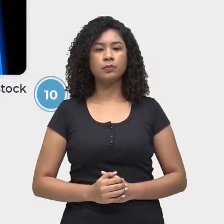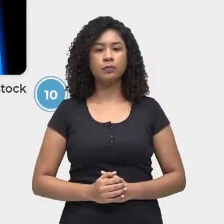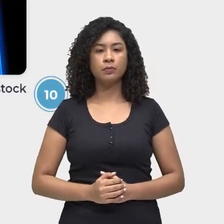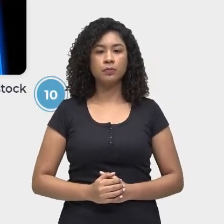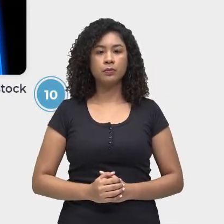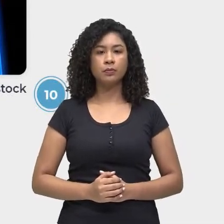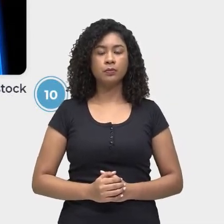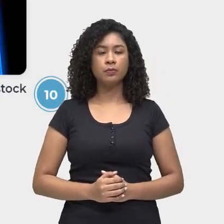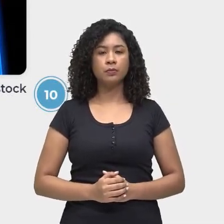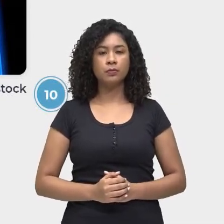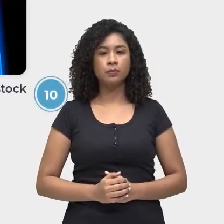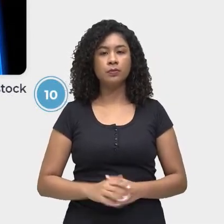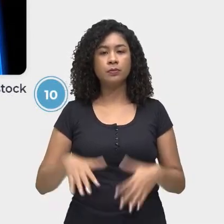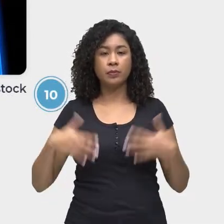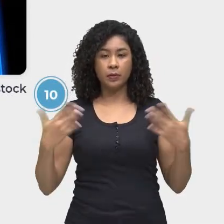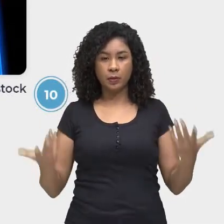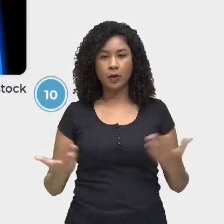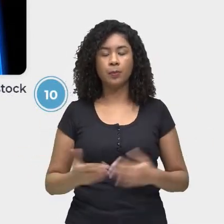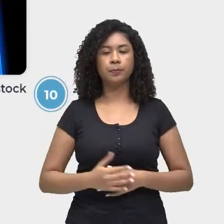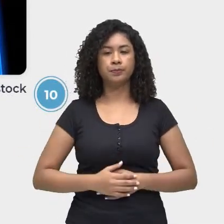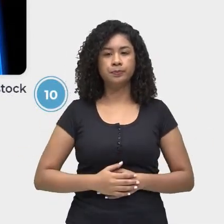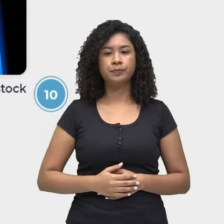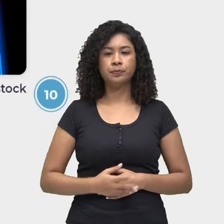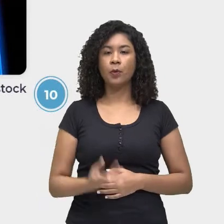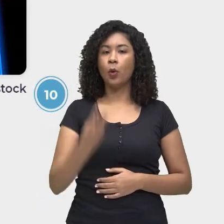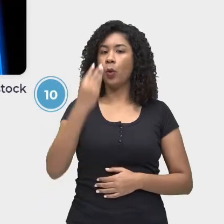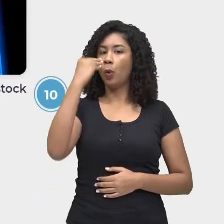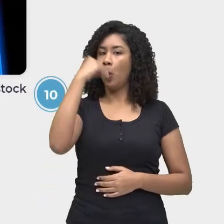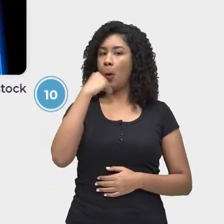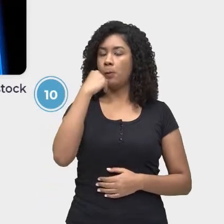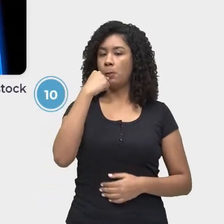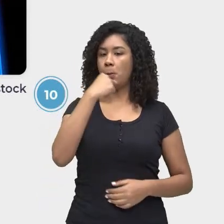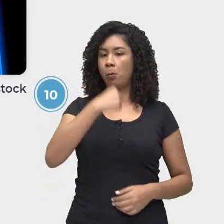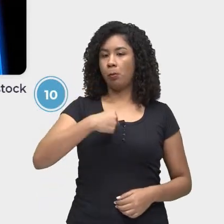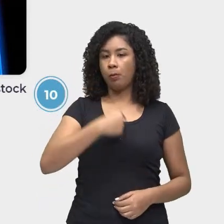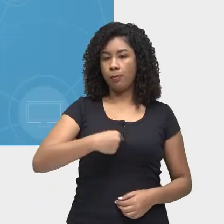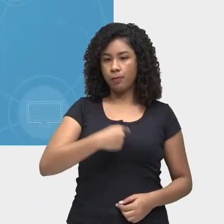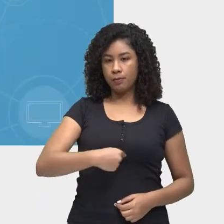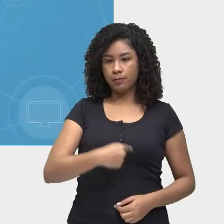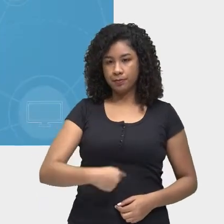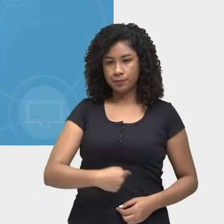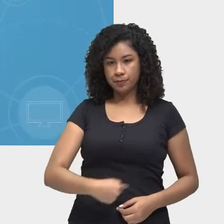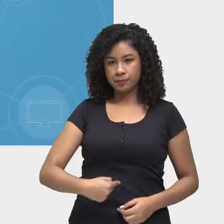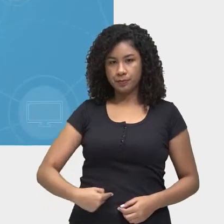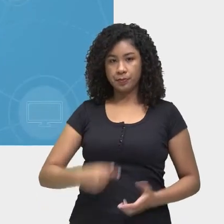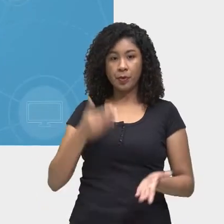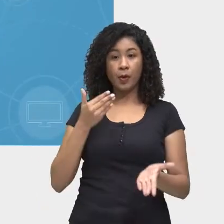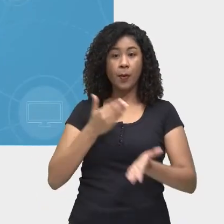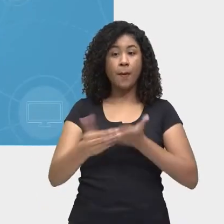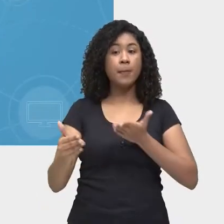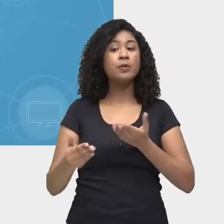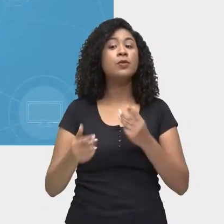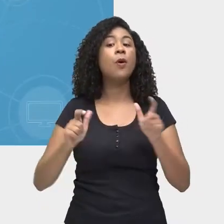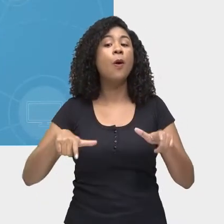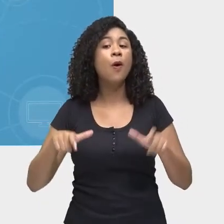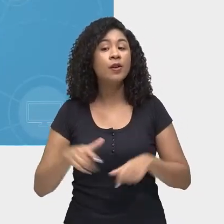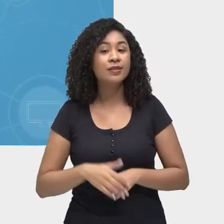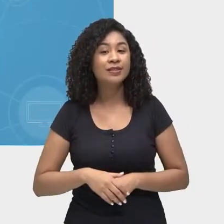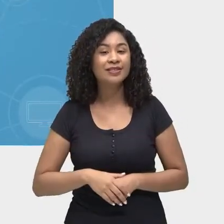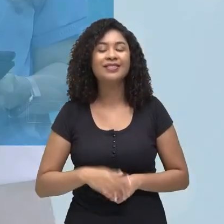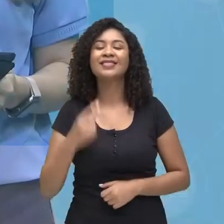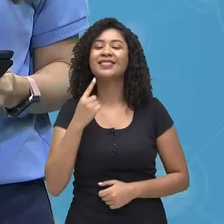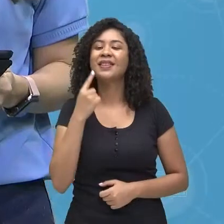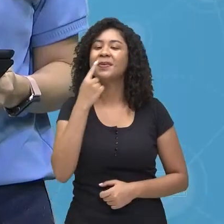Então, o nosso sistema digestório, como eu falei para vocês, ele iniciou, olha gente, lá na boca,